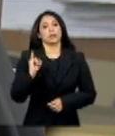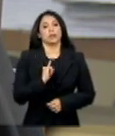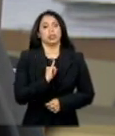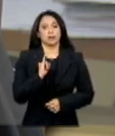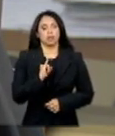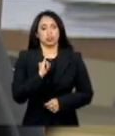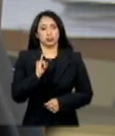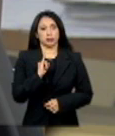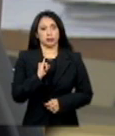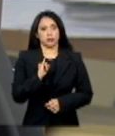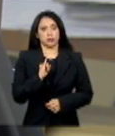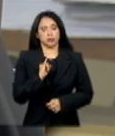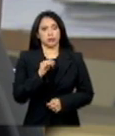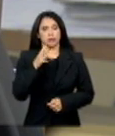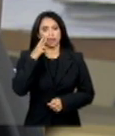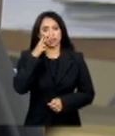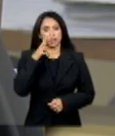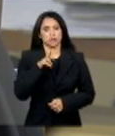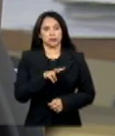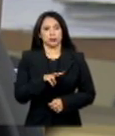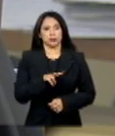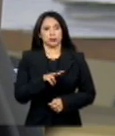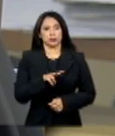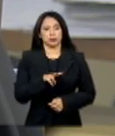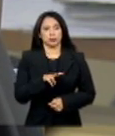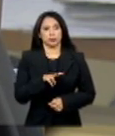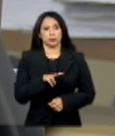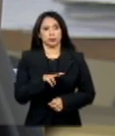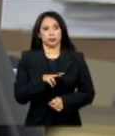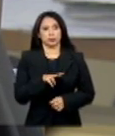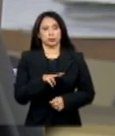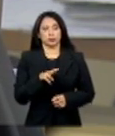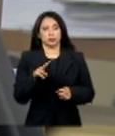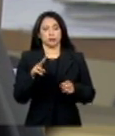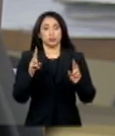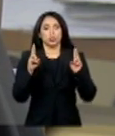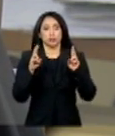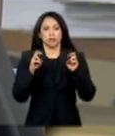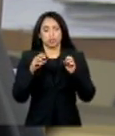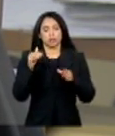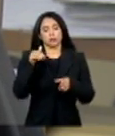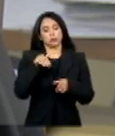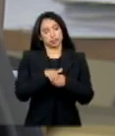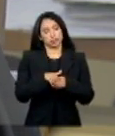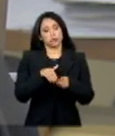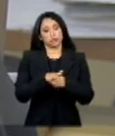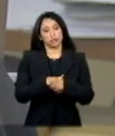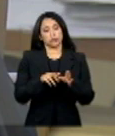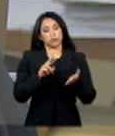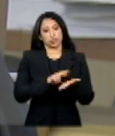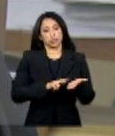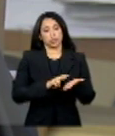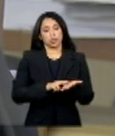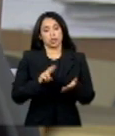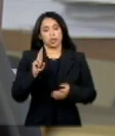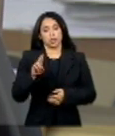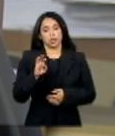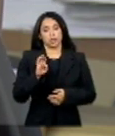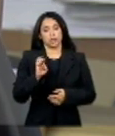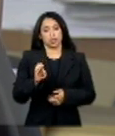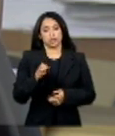questão nos termos do voto que proferi como relatou noé e 66